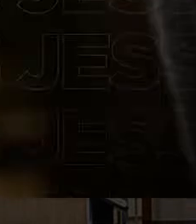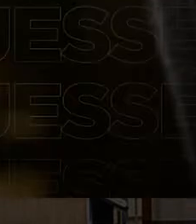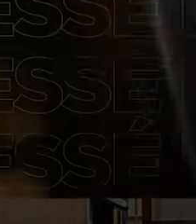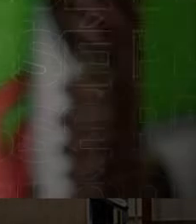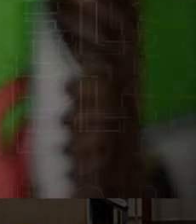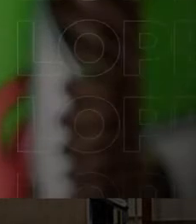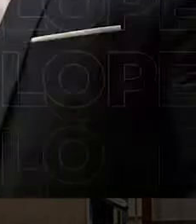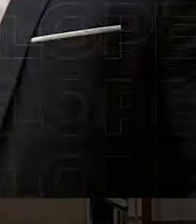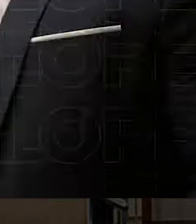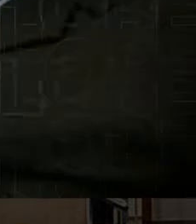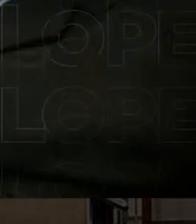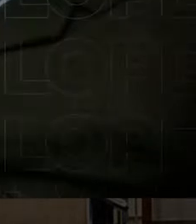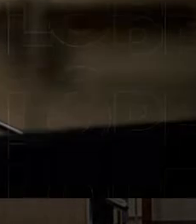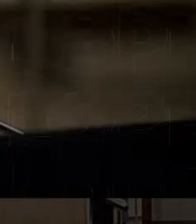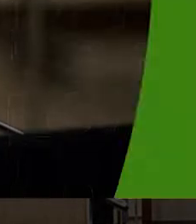João.